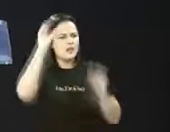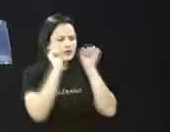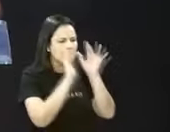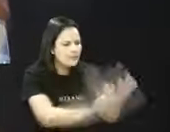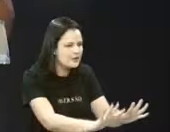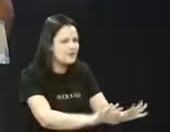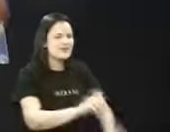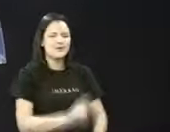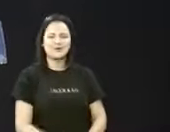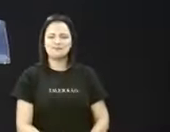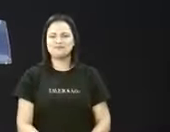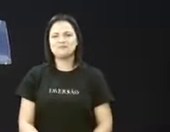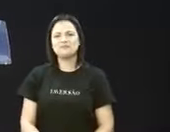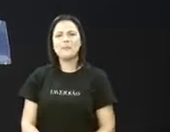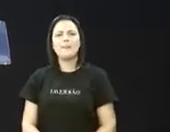tá?